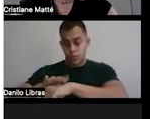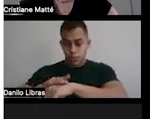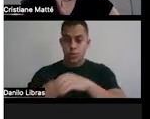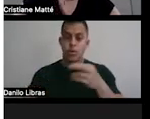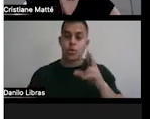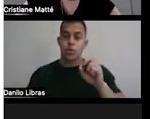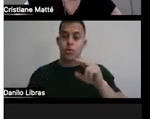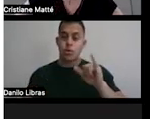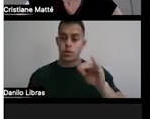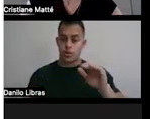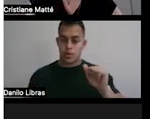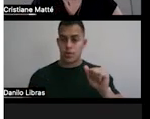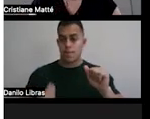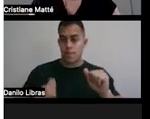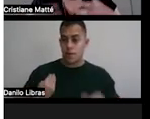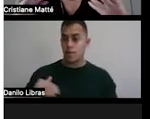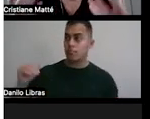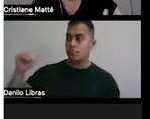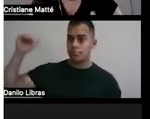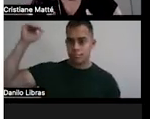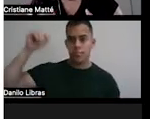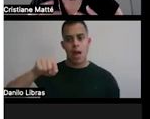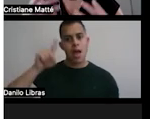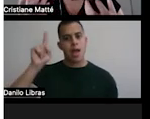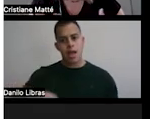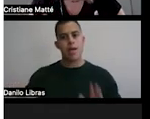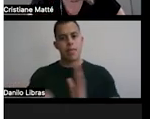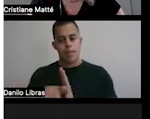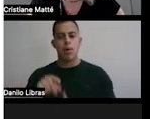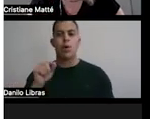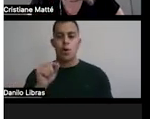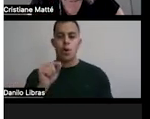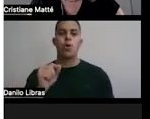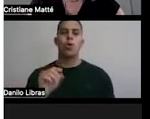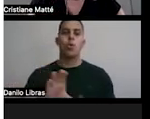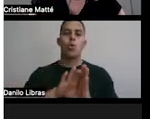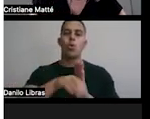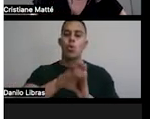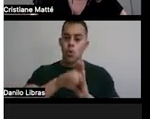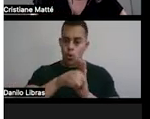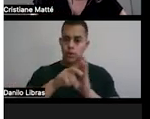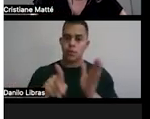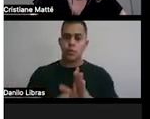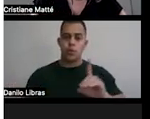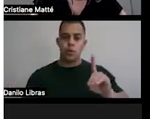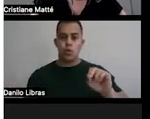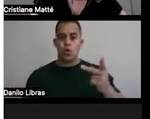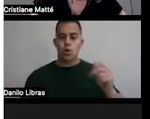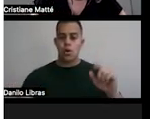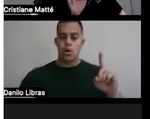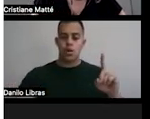da nossa vida. Isso, então, é o que dá, né, a base do conceito do Doherty, desde o